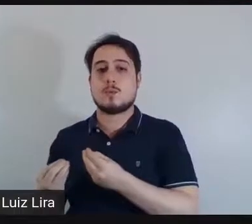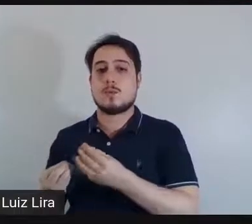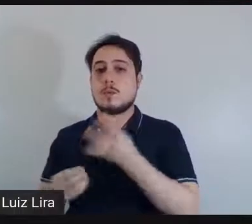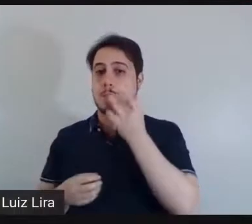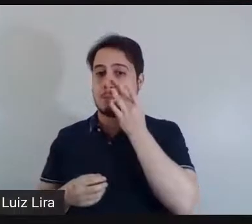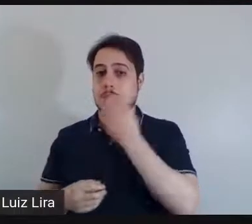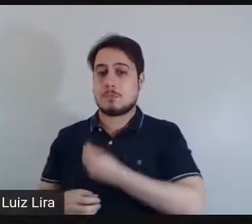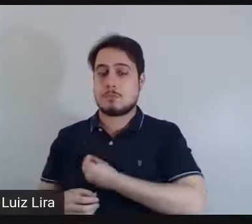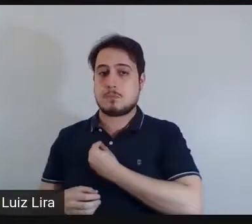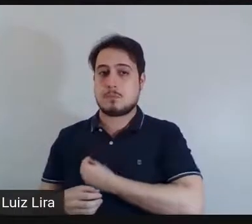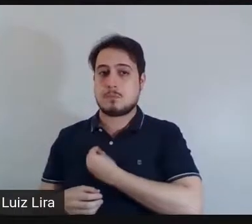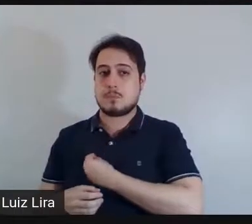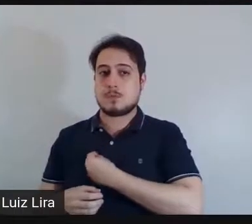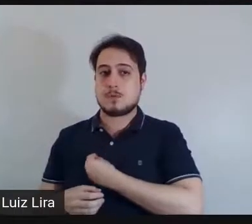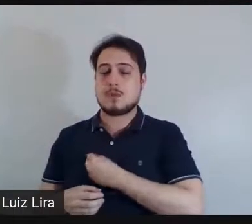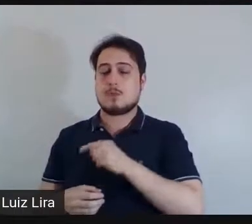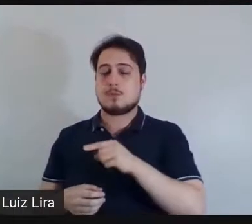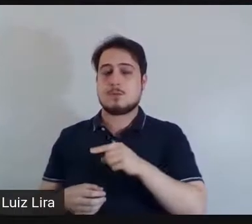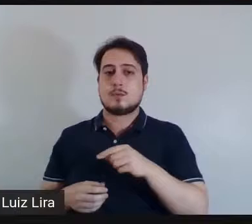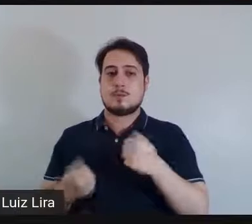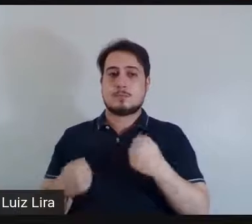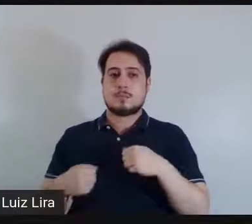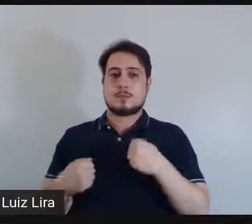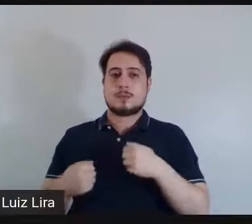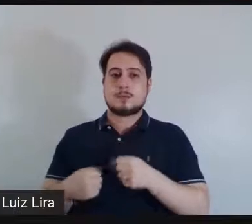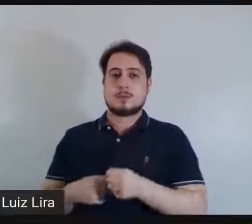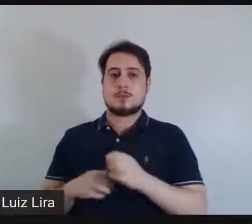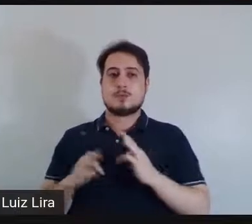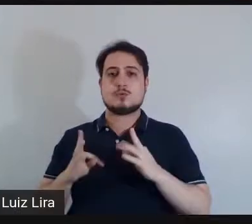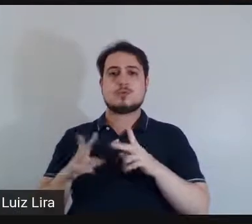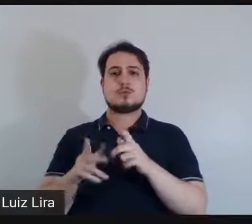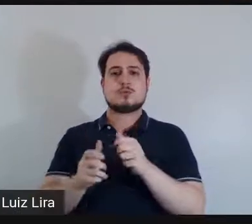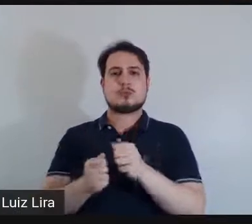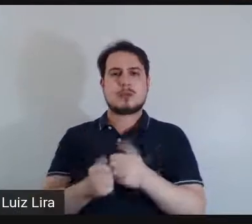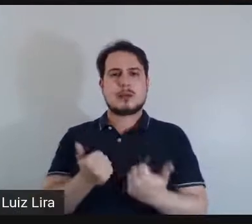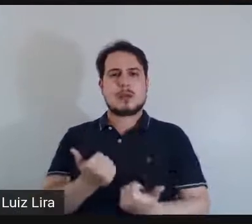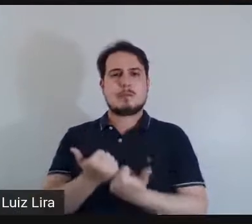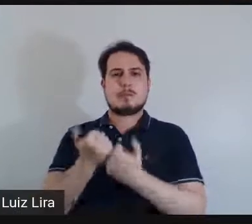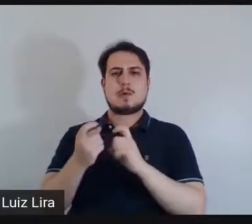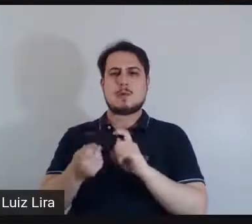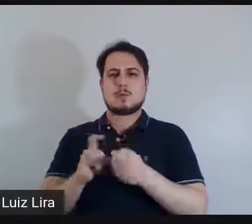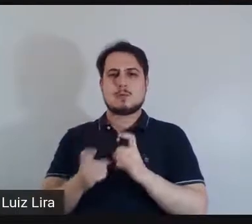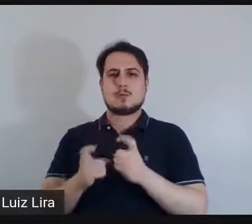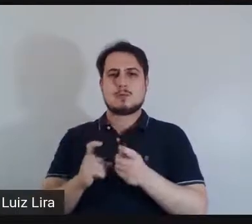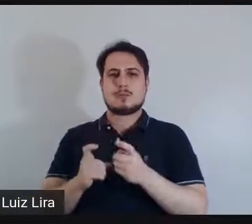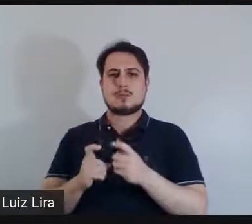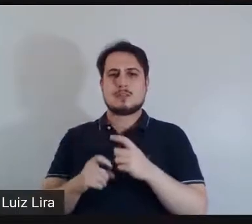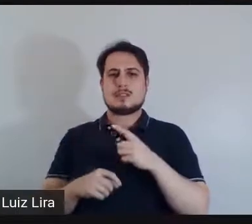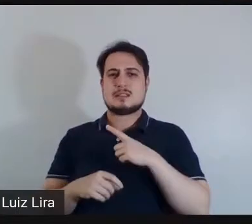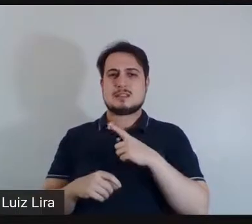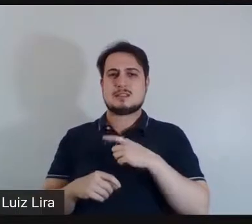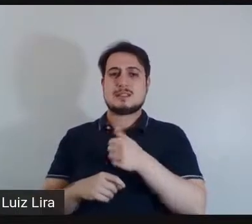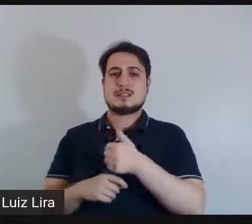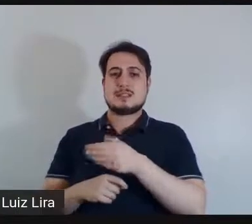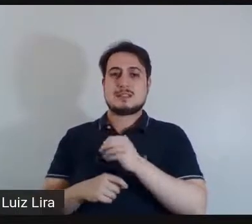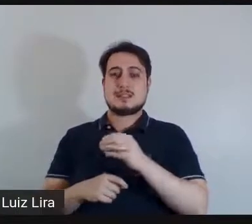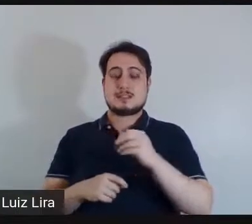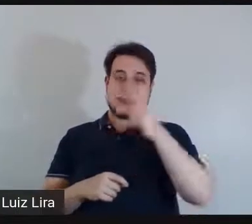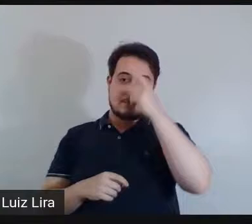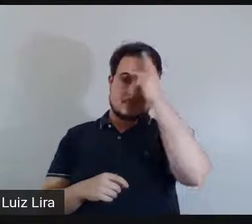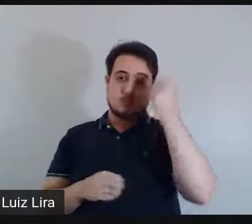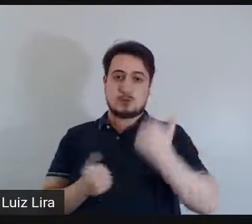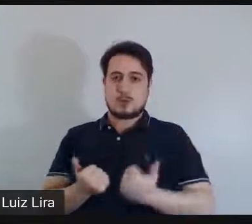Presencial. Aí eu vou, que o João falou, eu preciso de todo aquele apoio administrativo. Tem gente que tem contratação de 100 pessoas de apoio